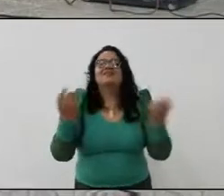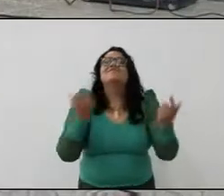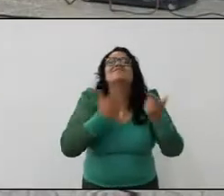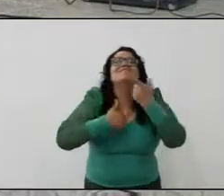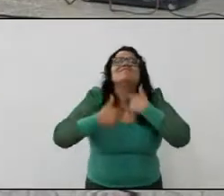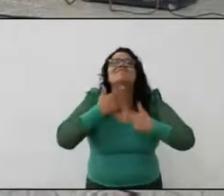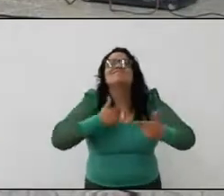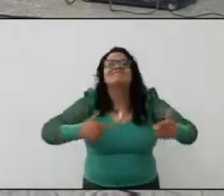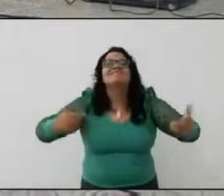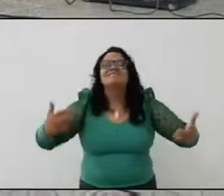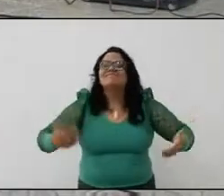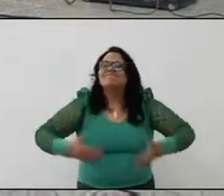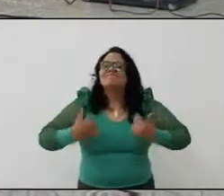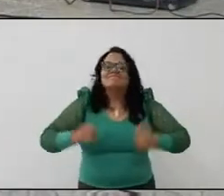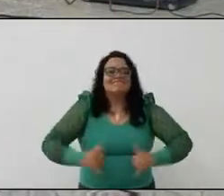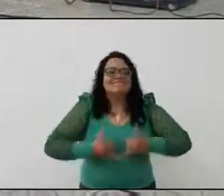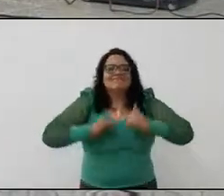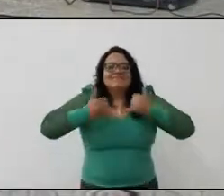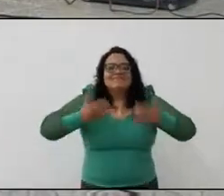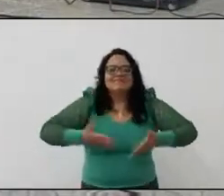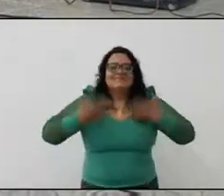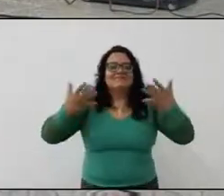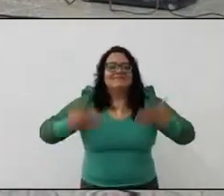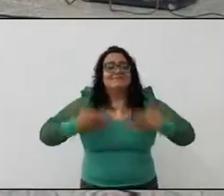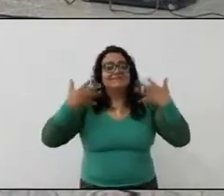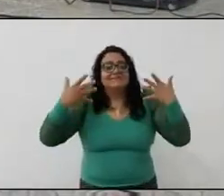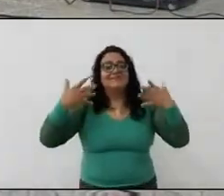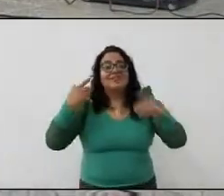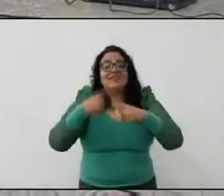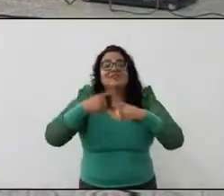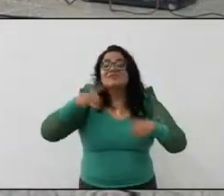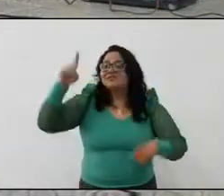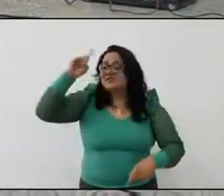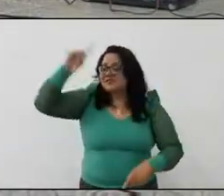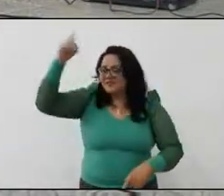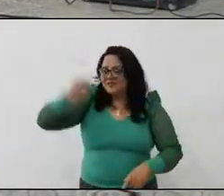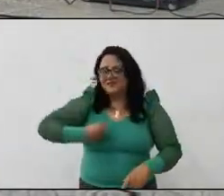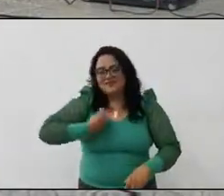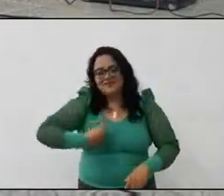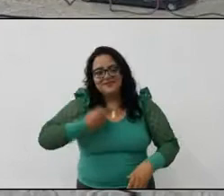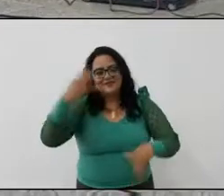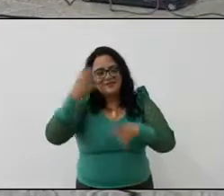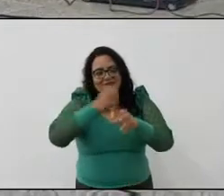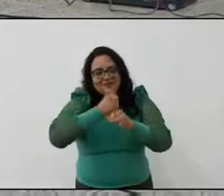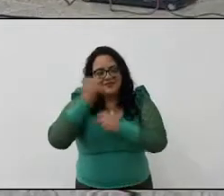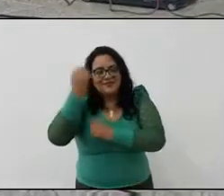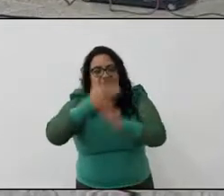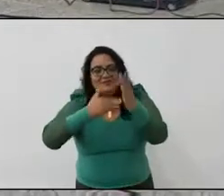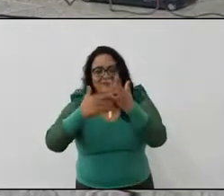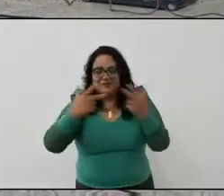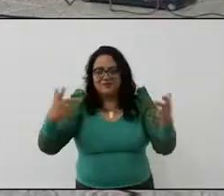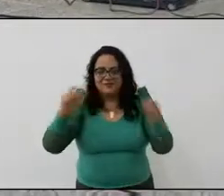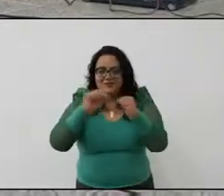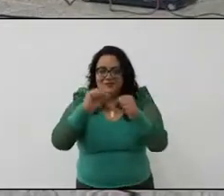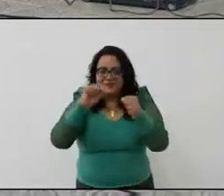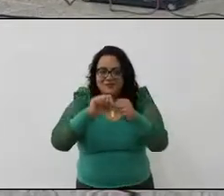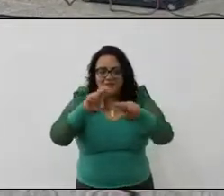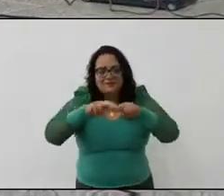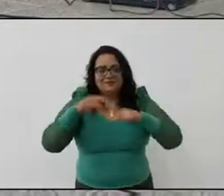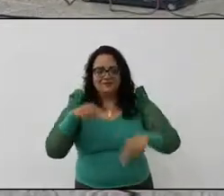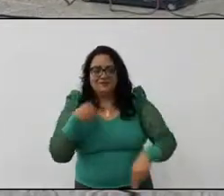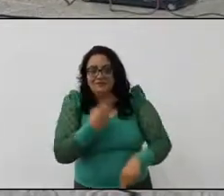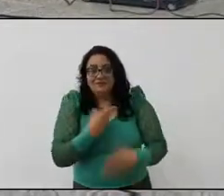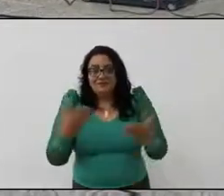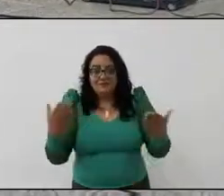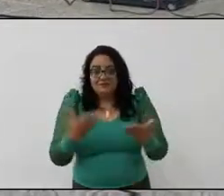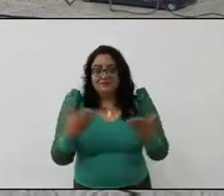na alma em adorar a este Deus vivo e poderoso que tudo fez e que tudo faz por nós. Vamos ouvir o